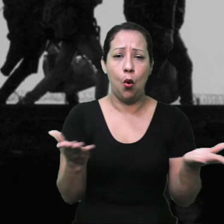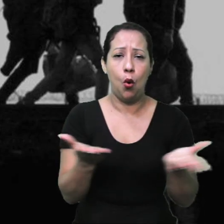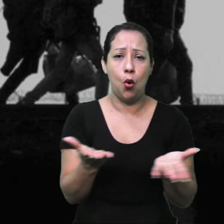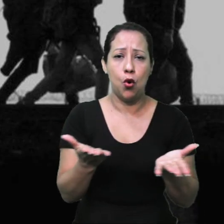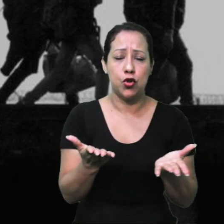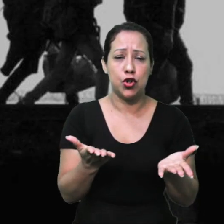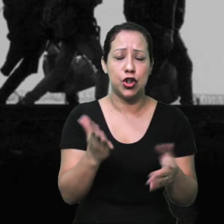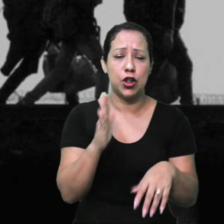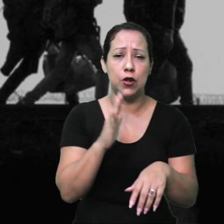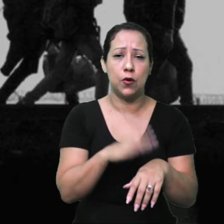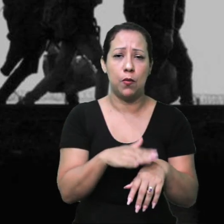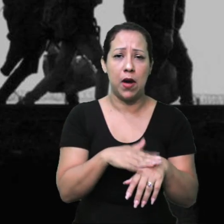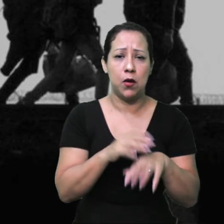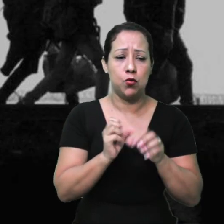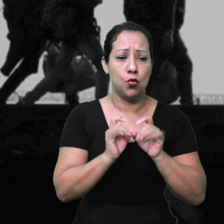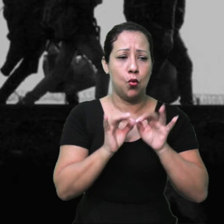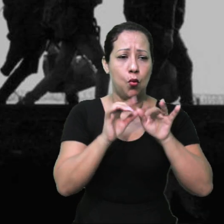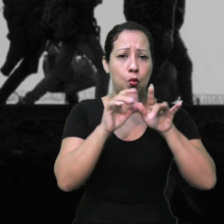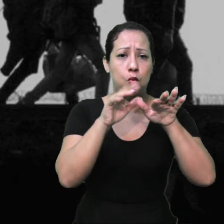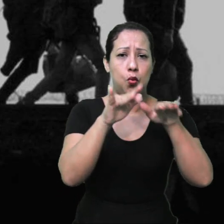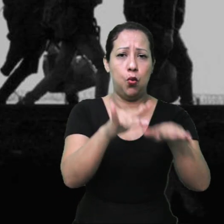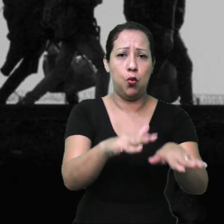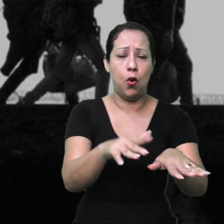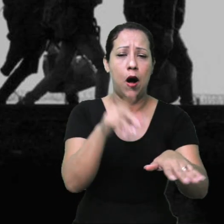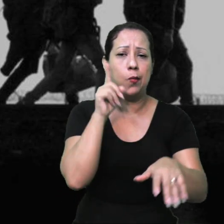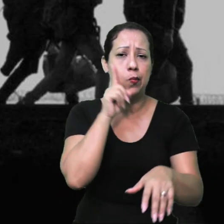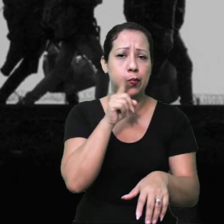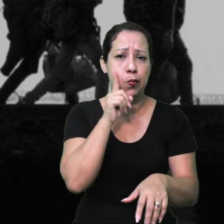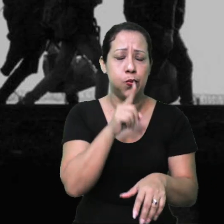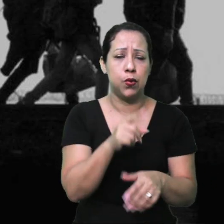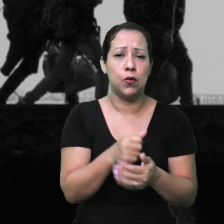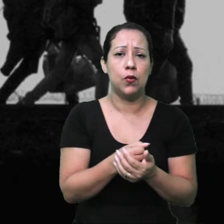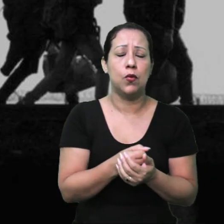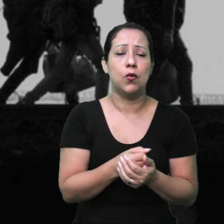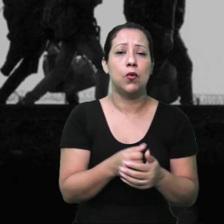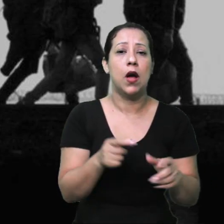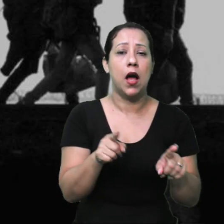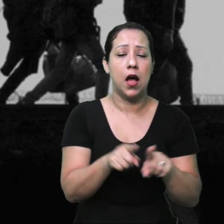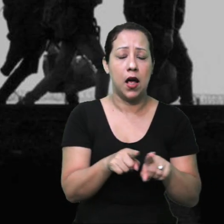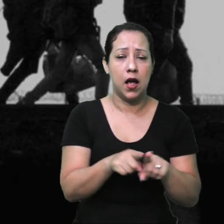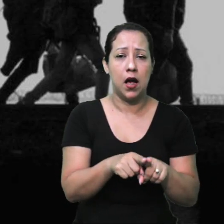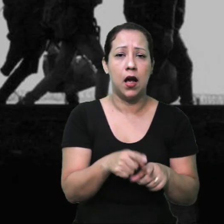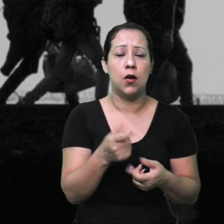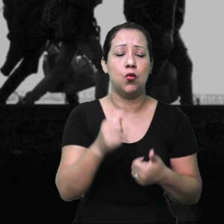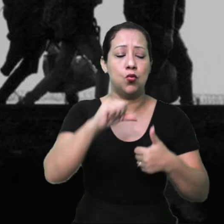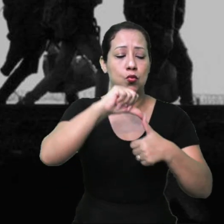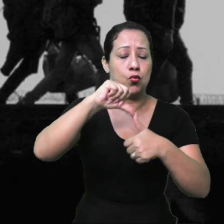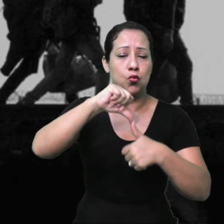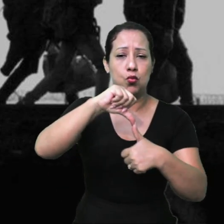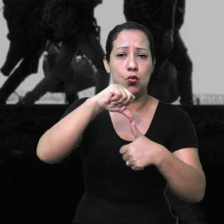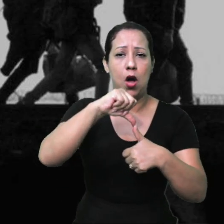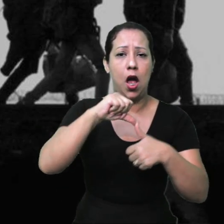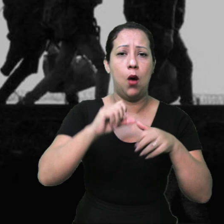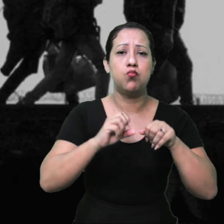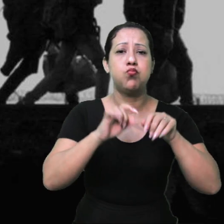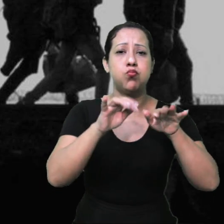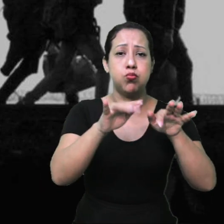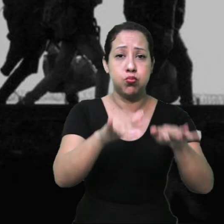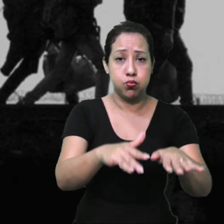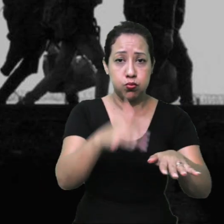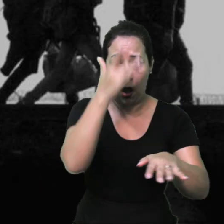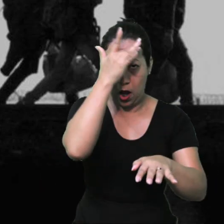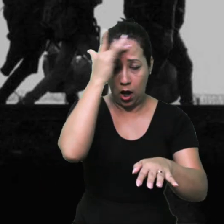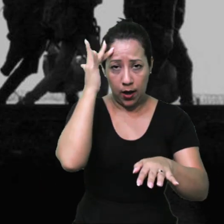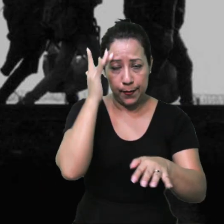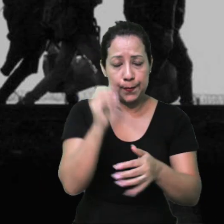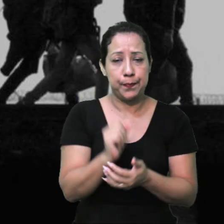fluxo populacional que se dirige a esse país, claro que são os latinos. E até um